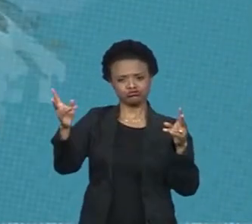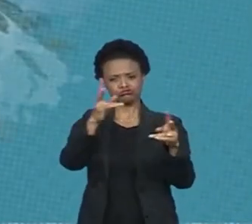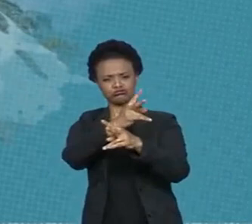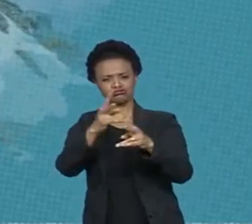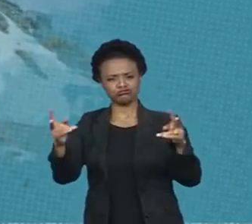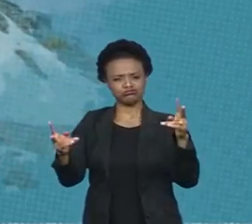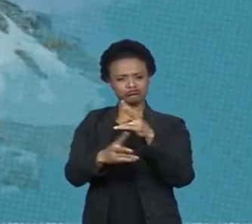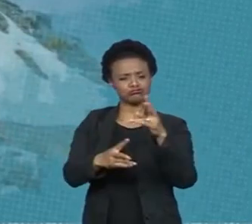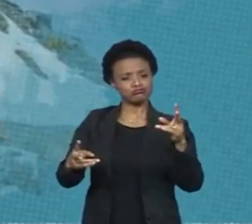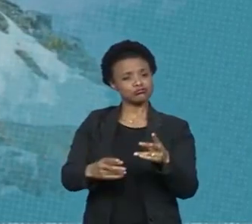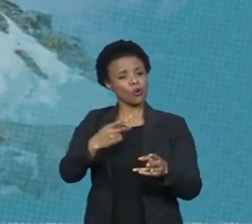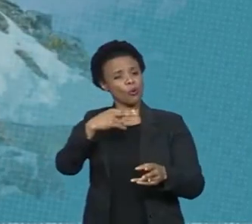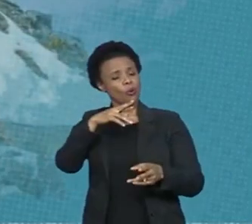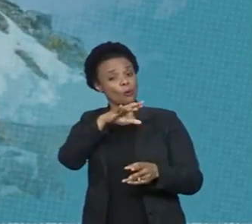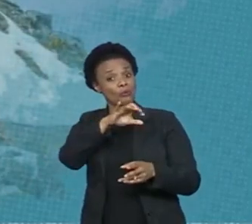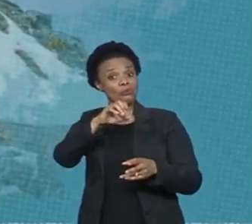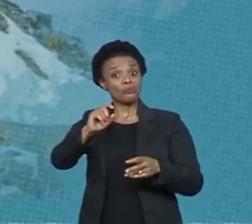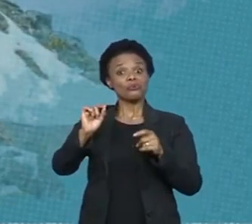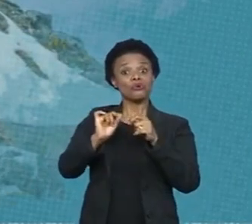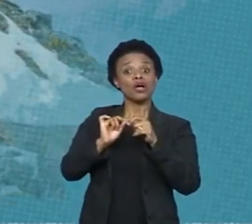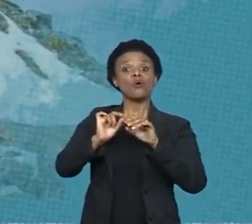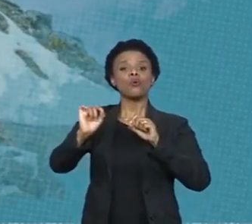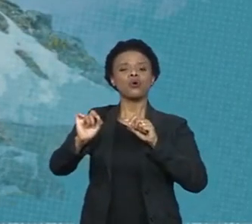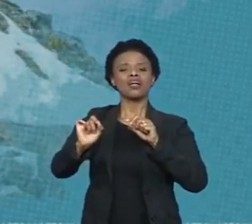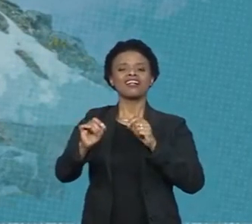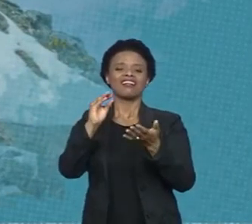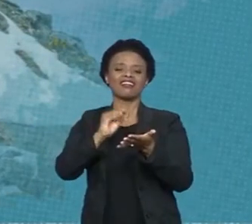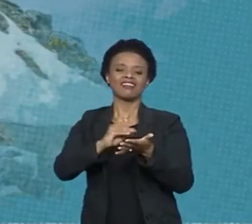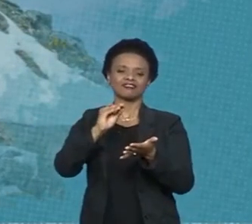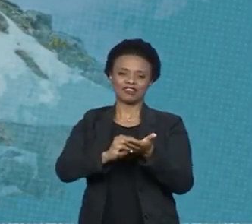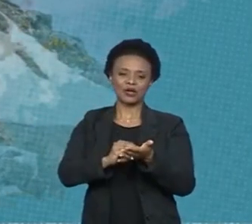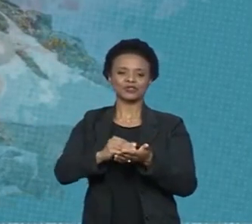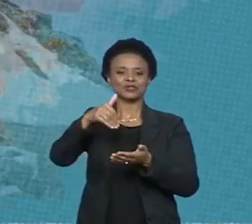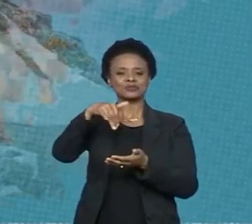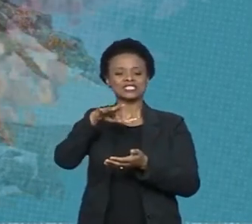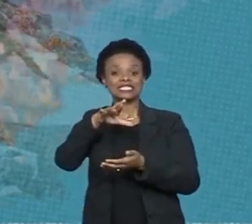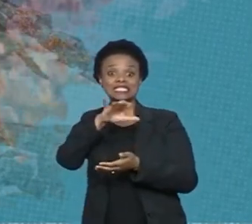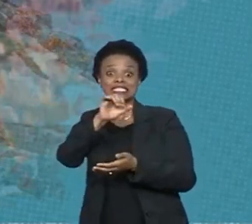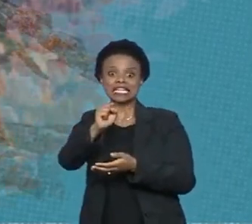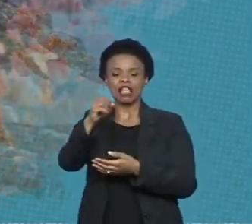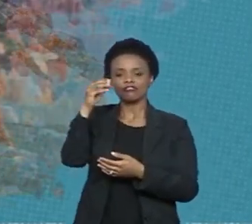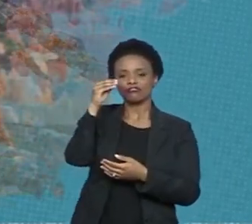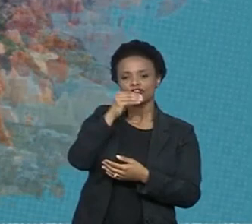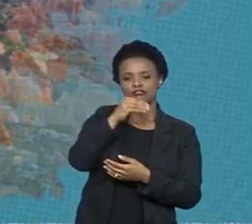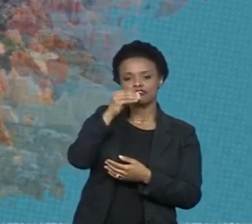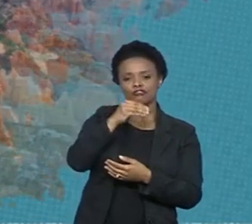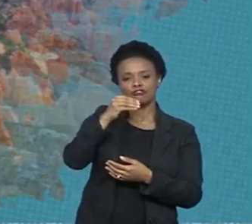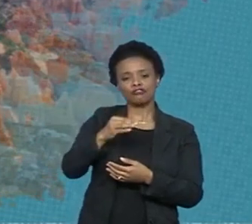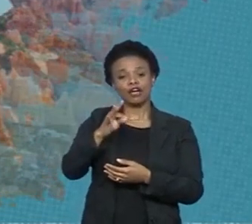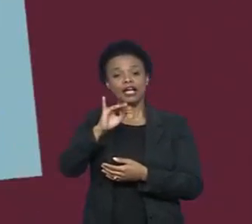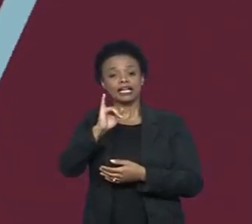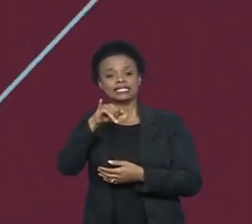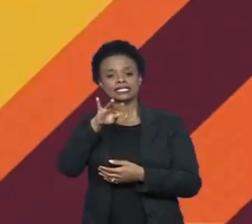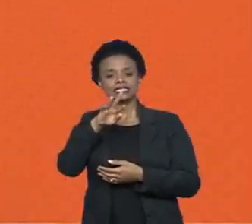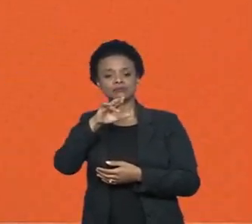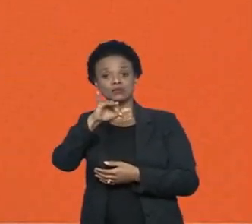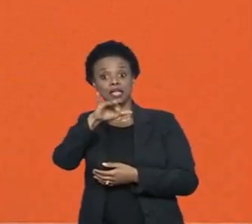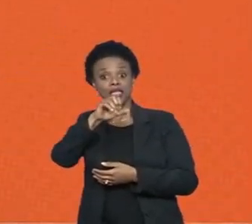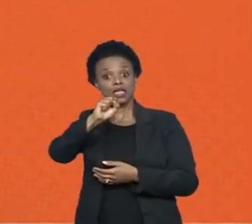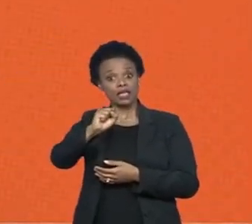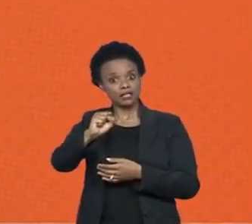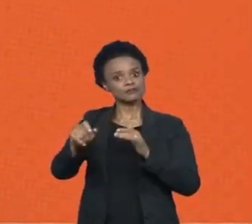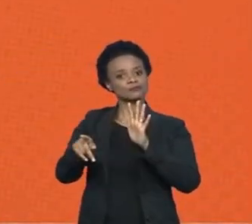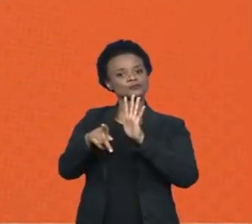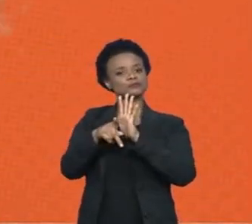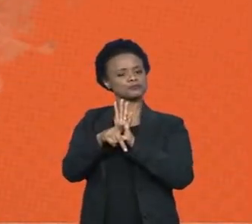de pressão causam a desagregação dos minerais, como enfraquecimento e fraturas, conhecida como intemperismo físico. A dissolução